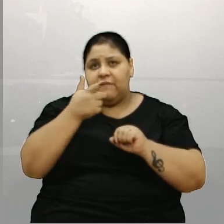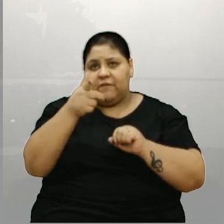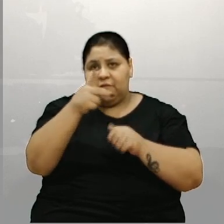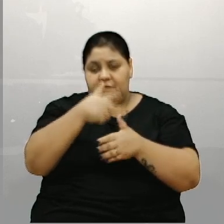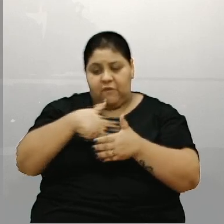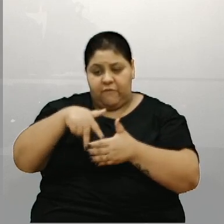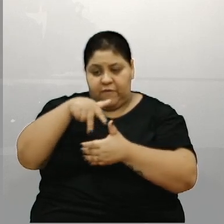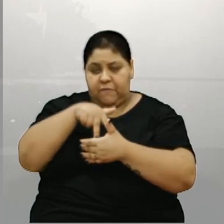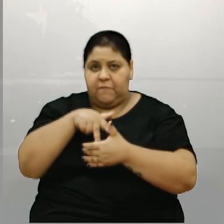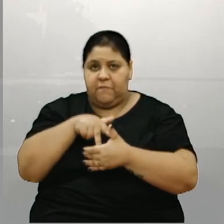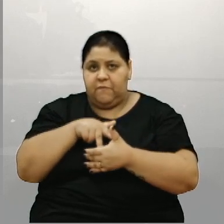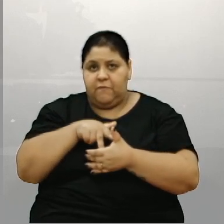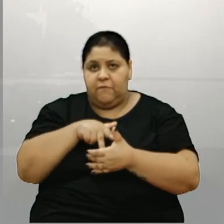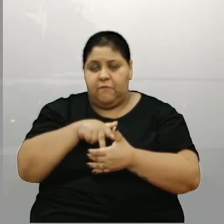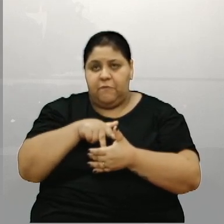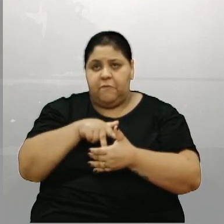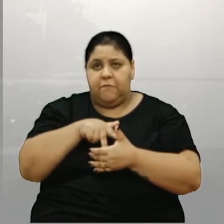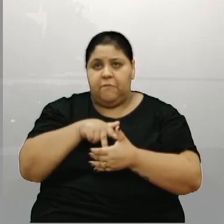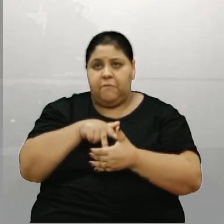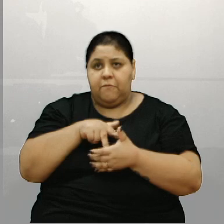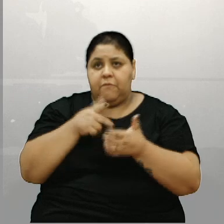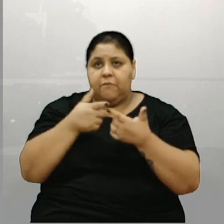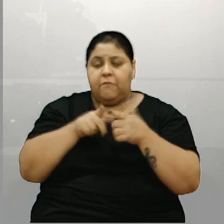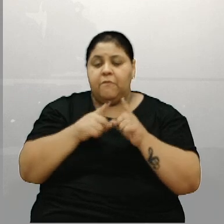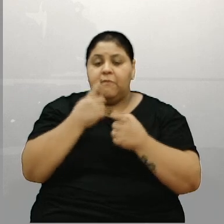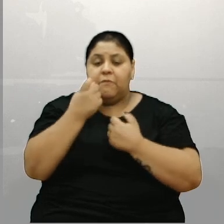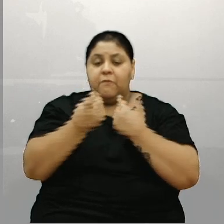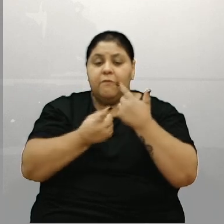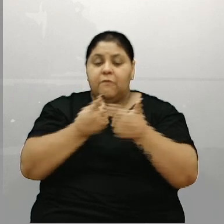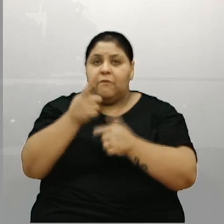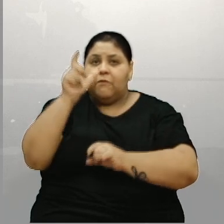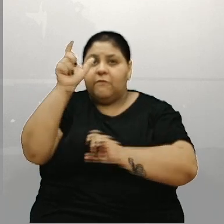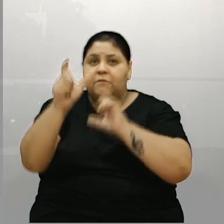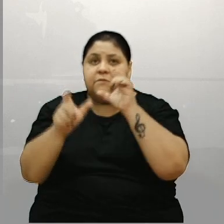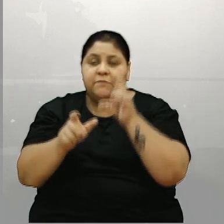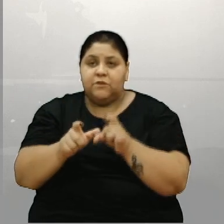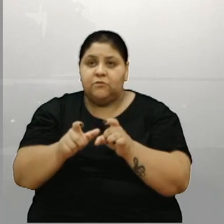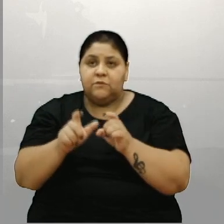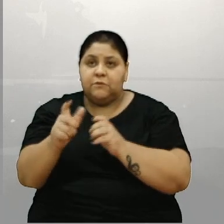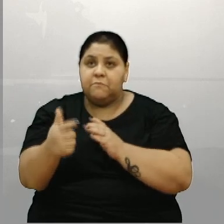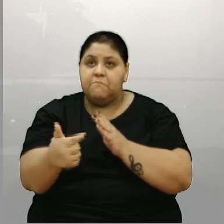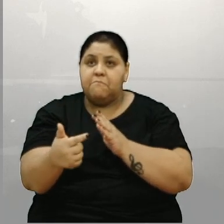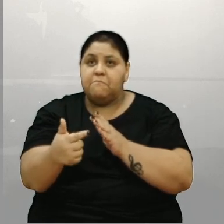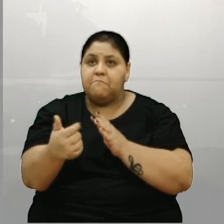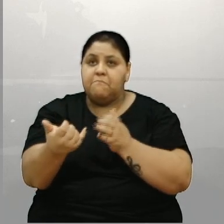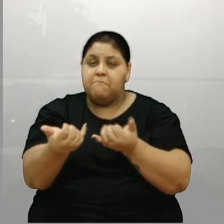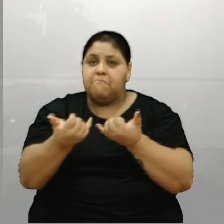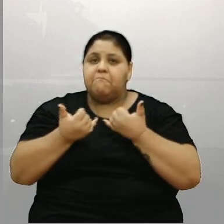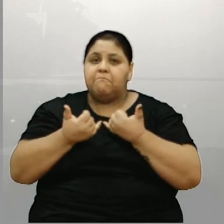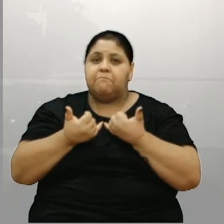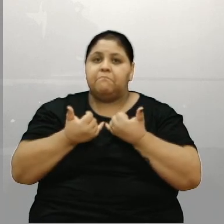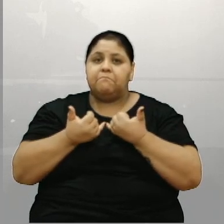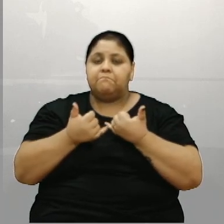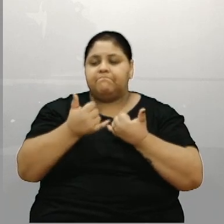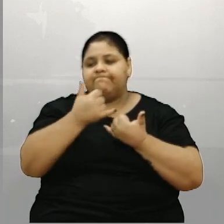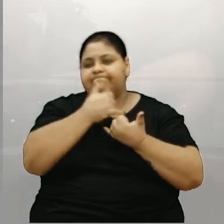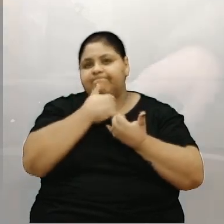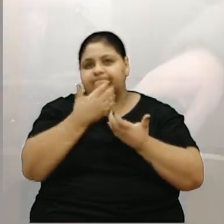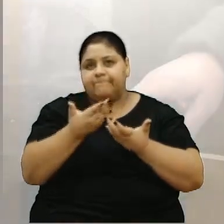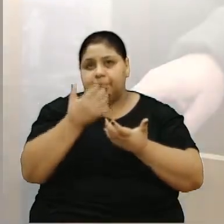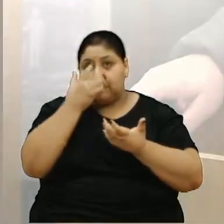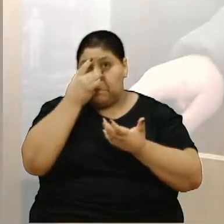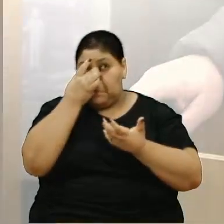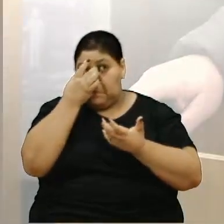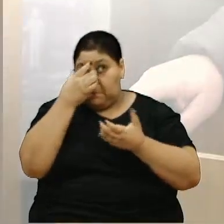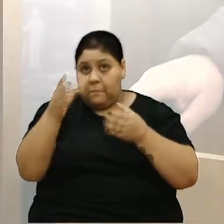gosto de fazer isso, mas algumas coisas que as pessoas solicitam para nós, que é muito lamentável. Sua parte,